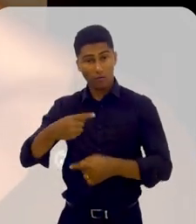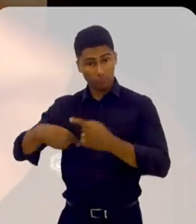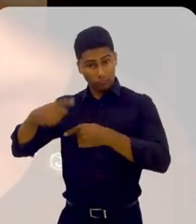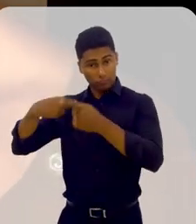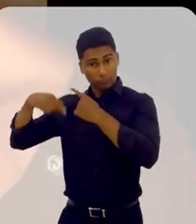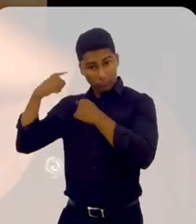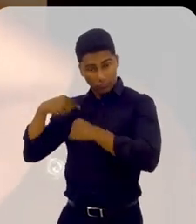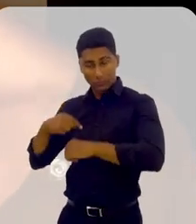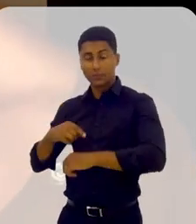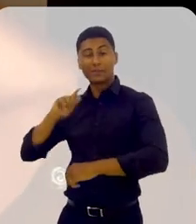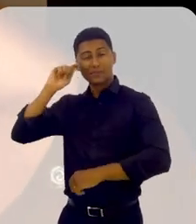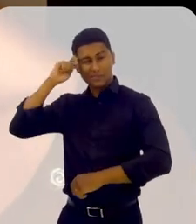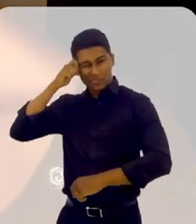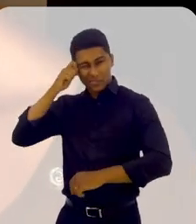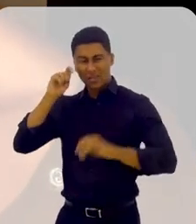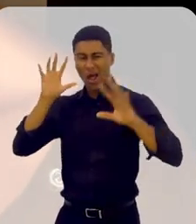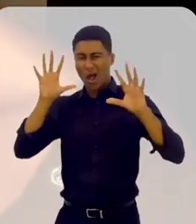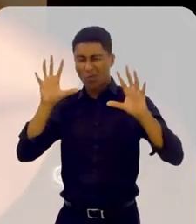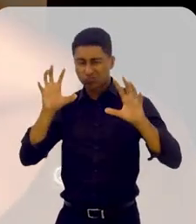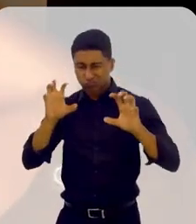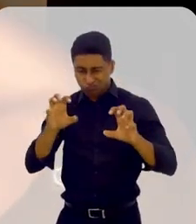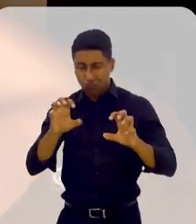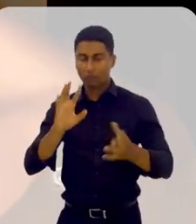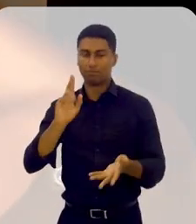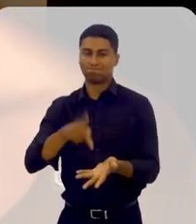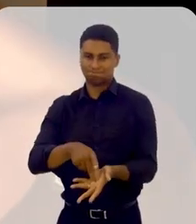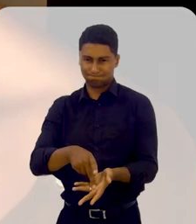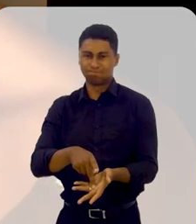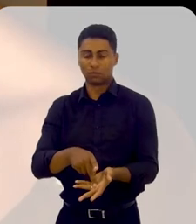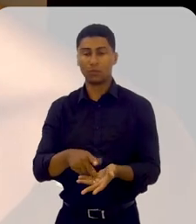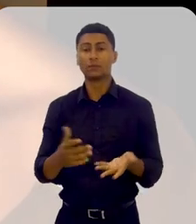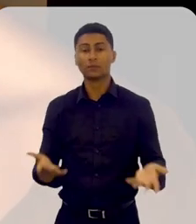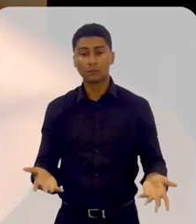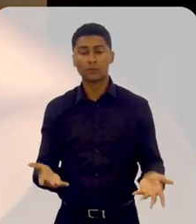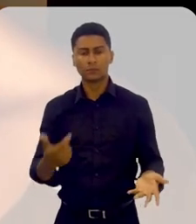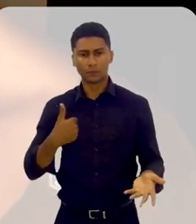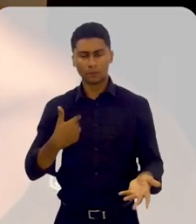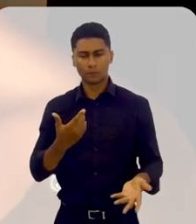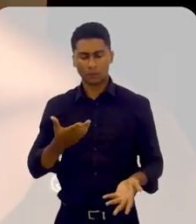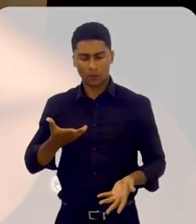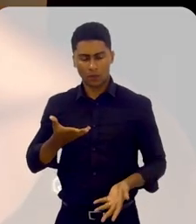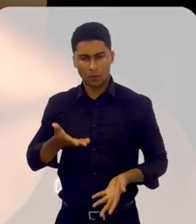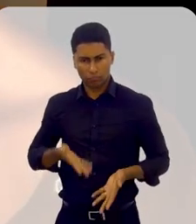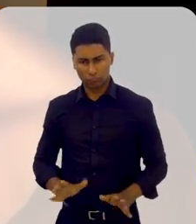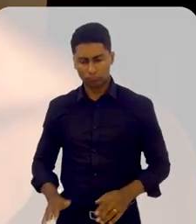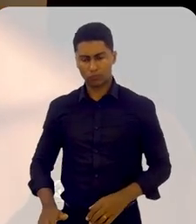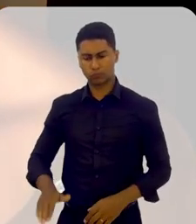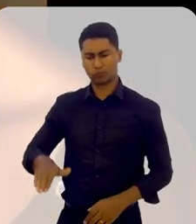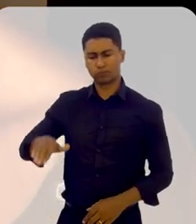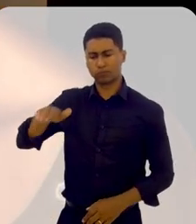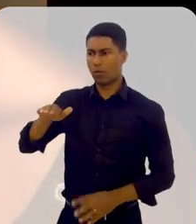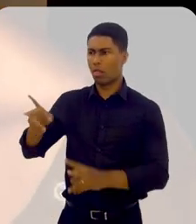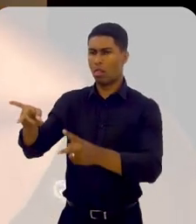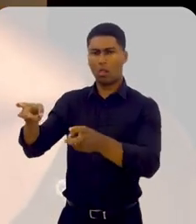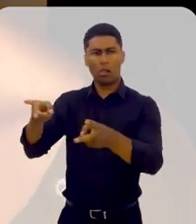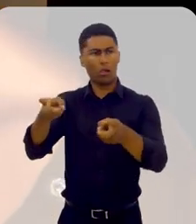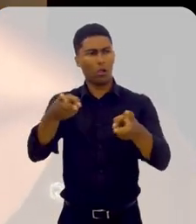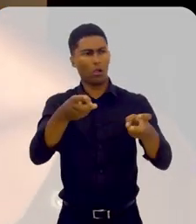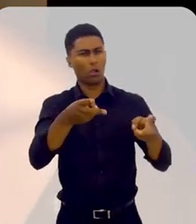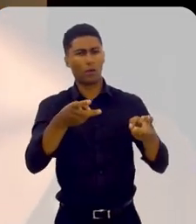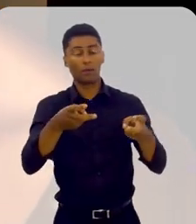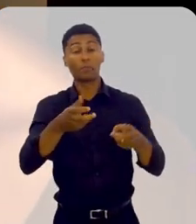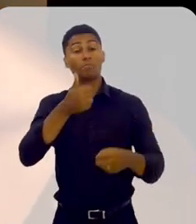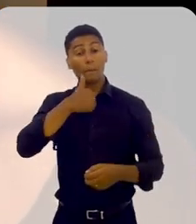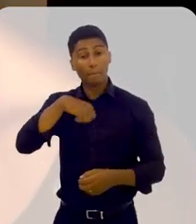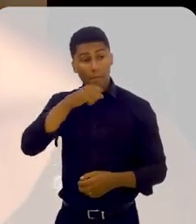família são de pessoas pretas. E eu cresci com uma consciência racial muito grande, né? Com minha mãe